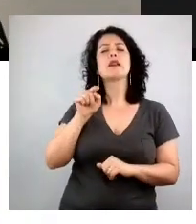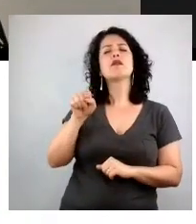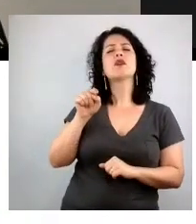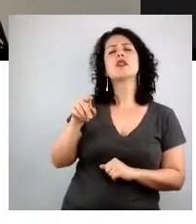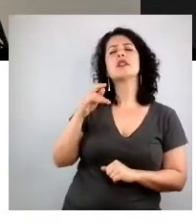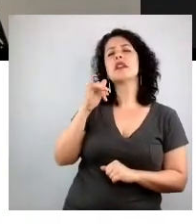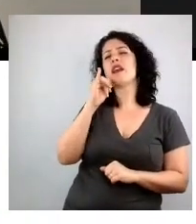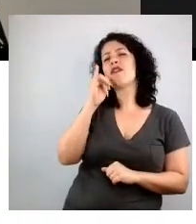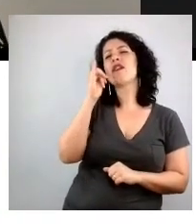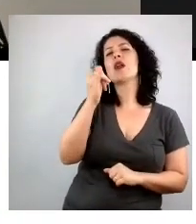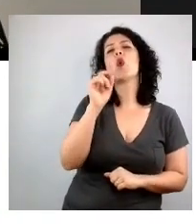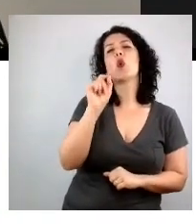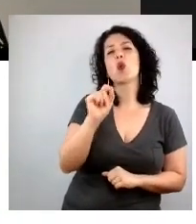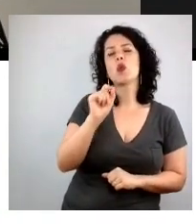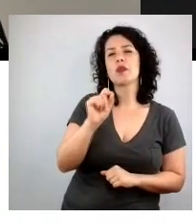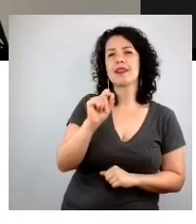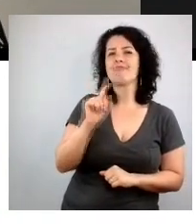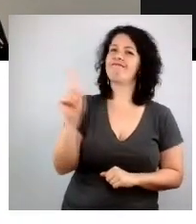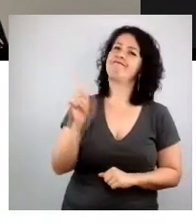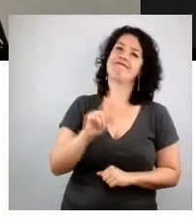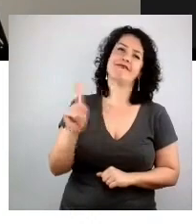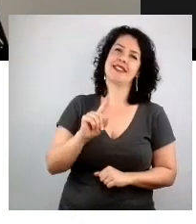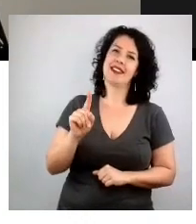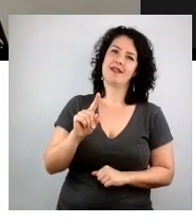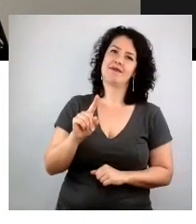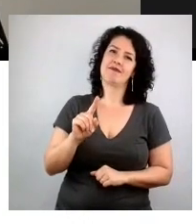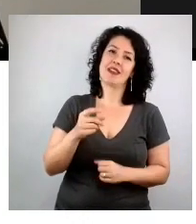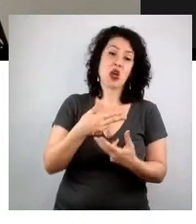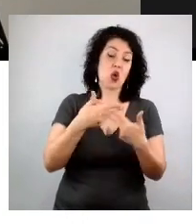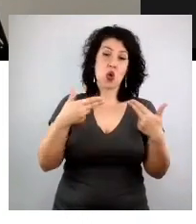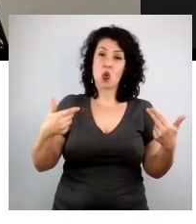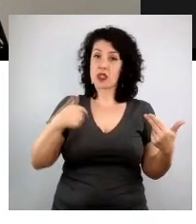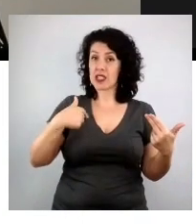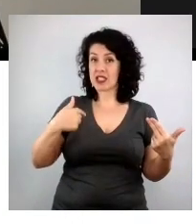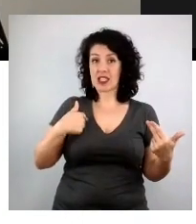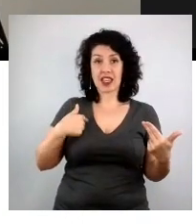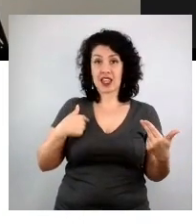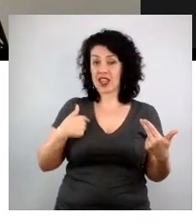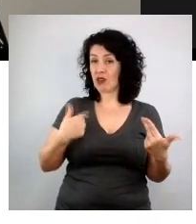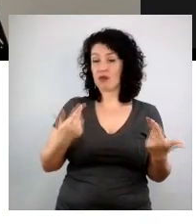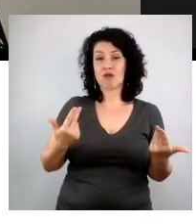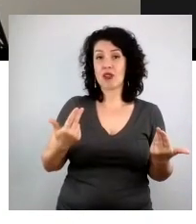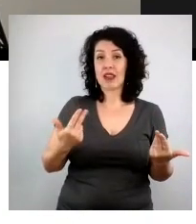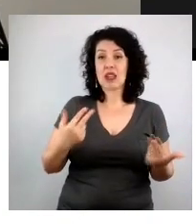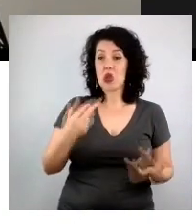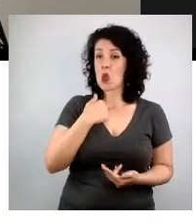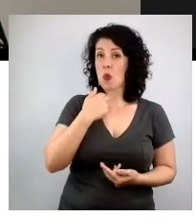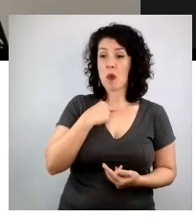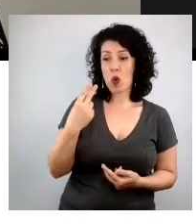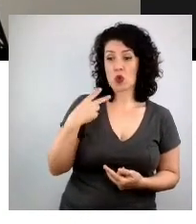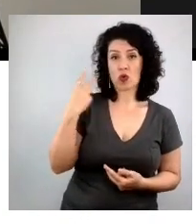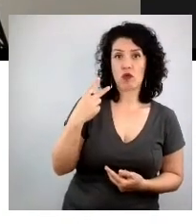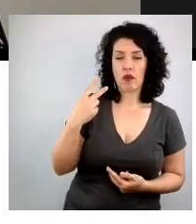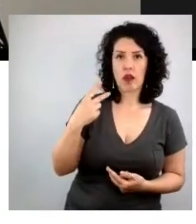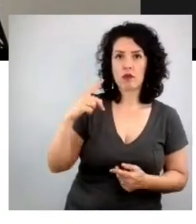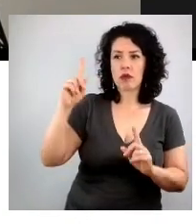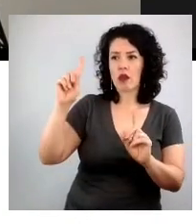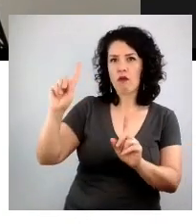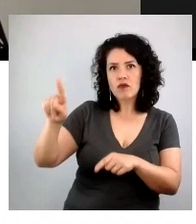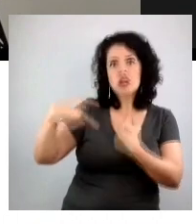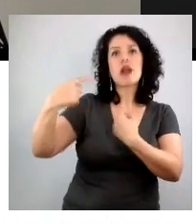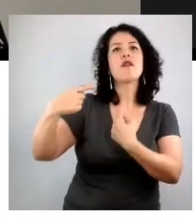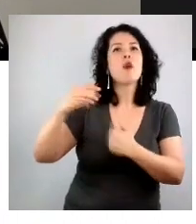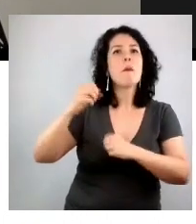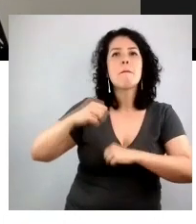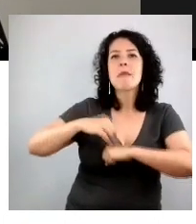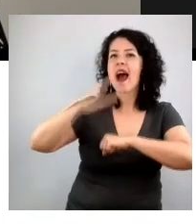não subestime o que eu não posso fazer. Me dê desafios maiores, me traga coisas maiores, acredite, me